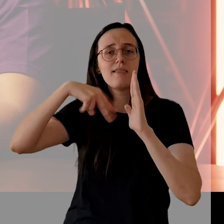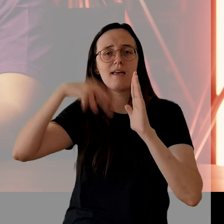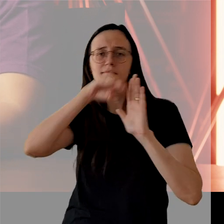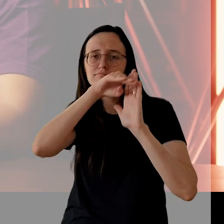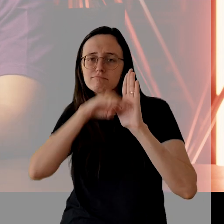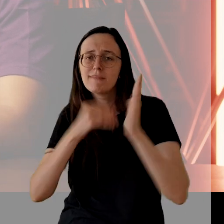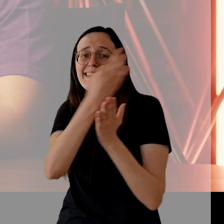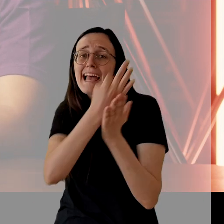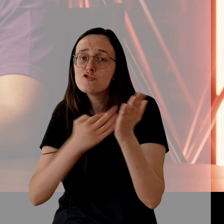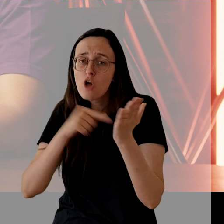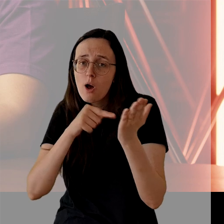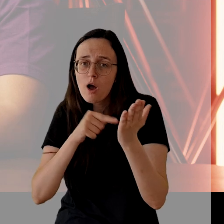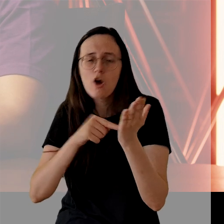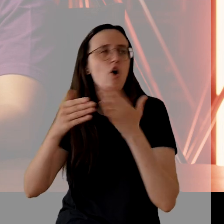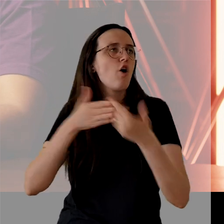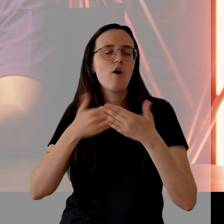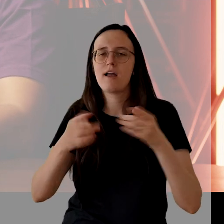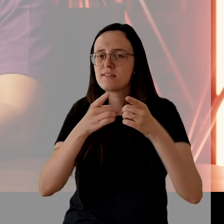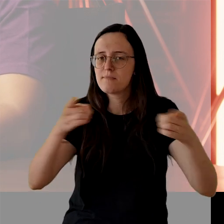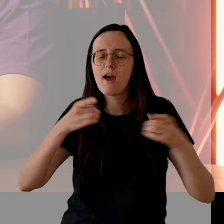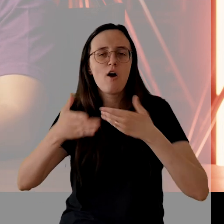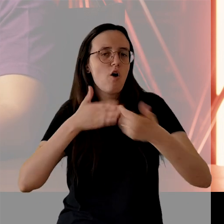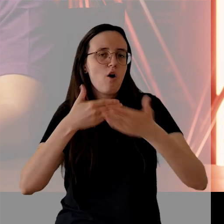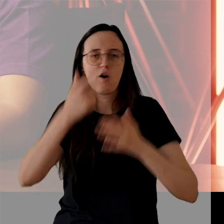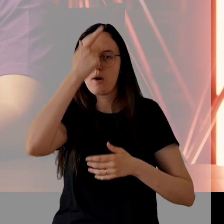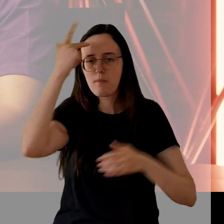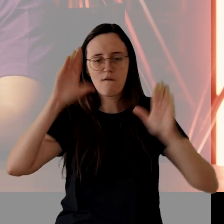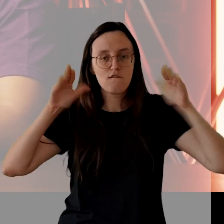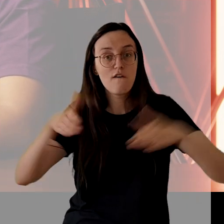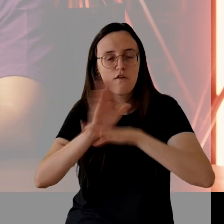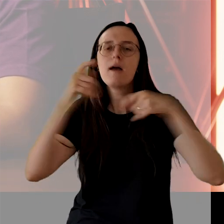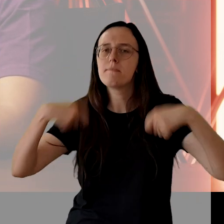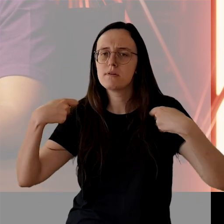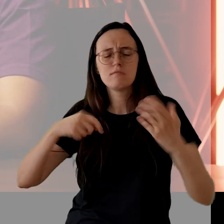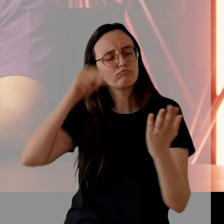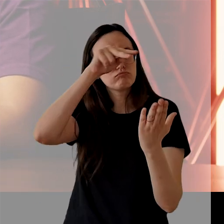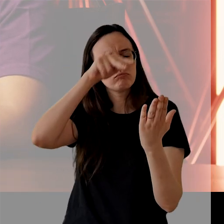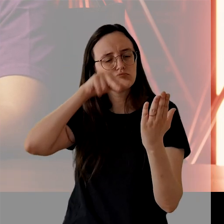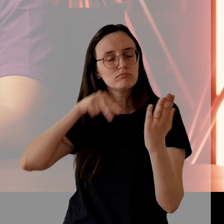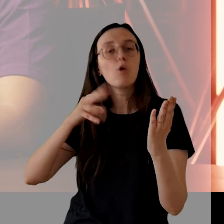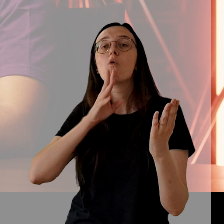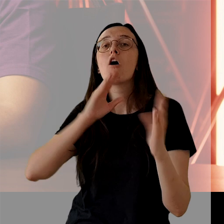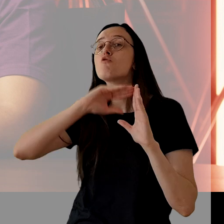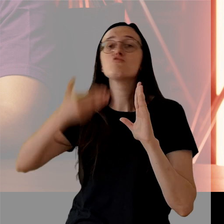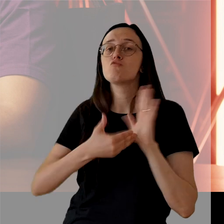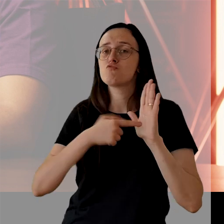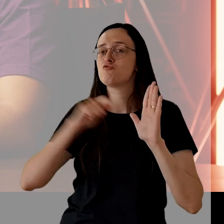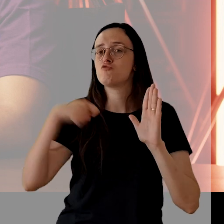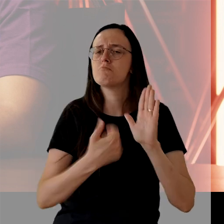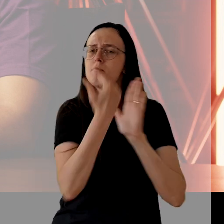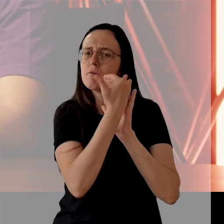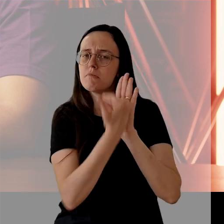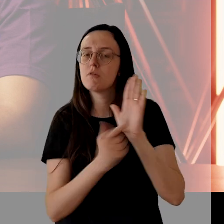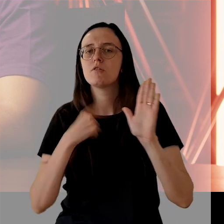qualquer departamento, qualquer pessoa que vai estar trabalhando no filme tem que estar alinhada no roteiro, onde a gente faz a